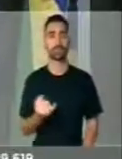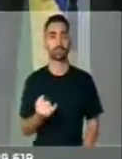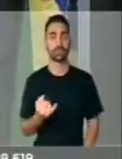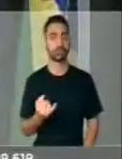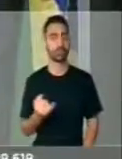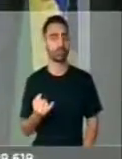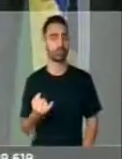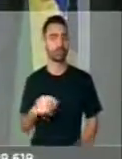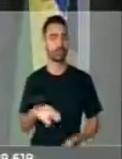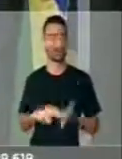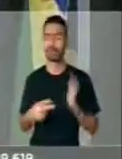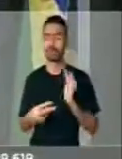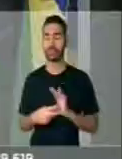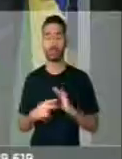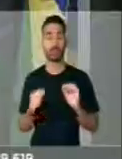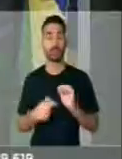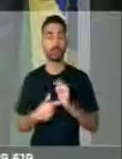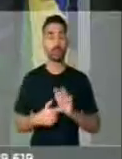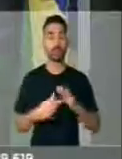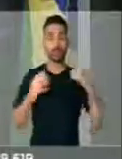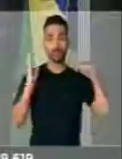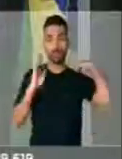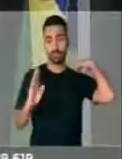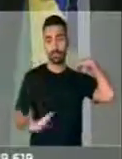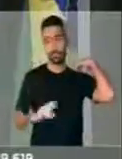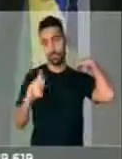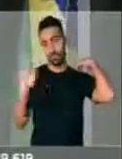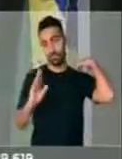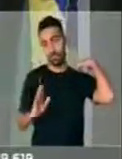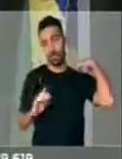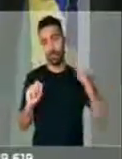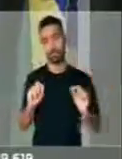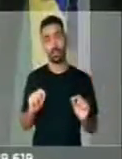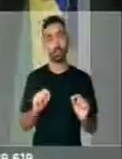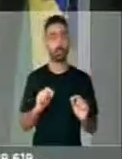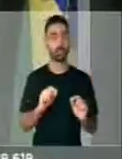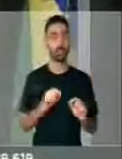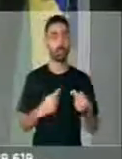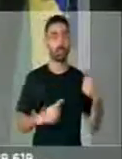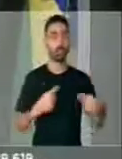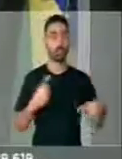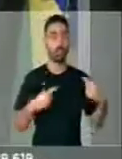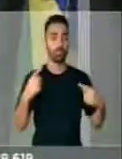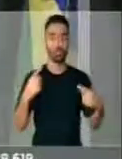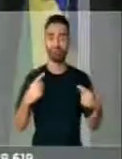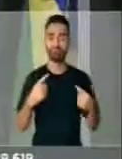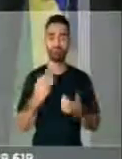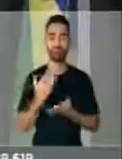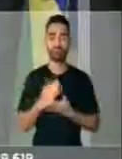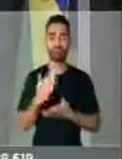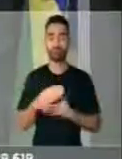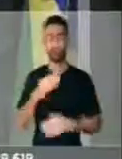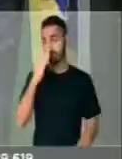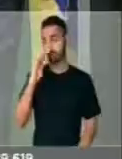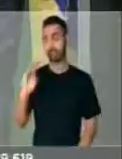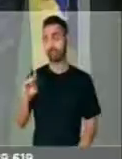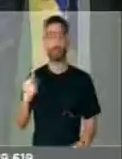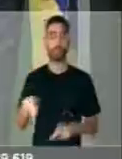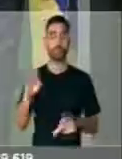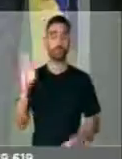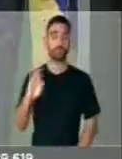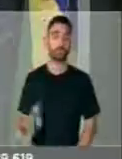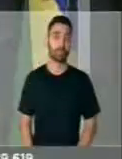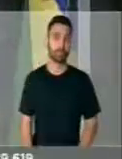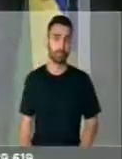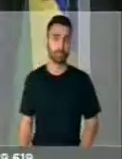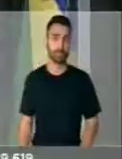é mostrar para o brasileiro que esses políticos não estão nem aí para o povo brasileiro.